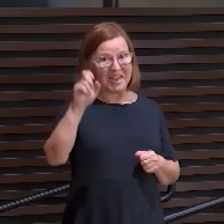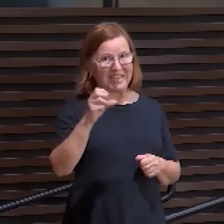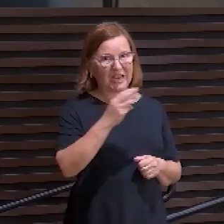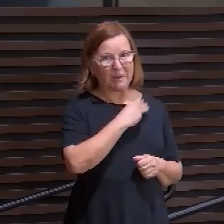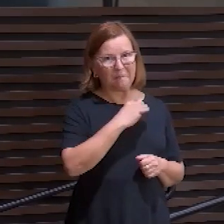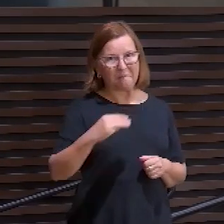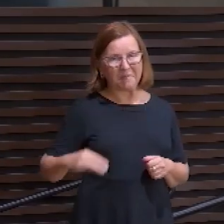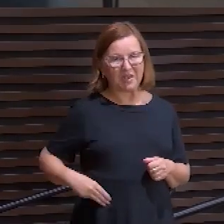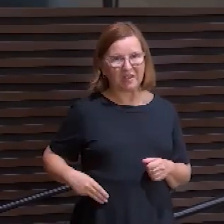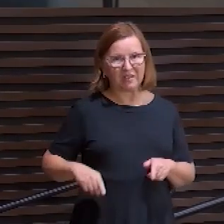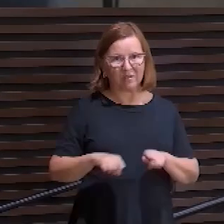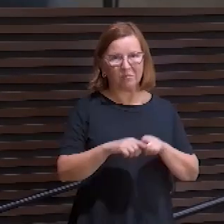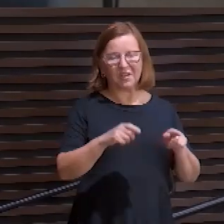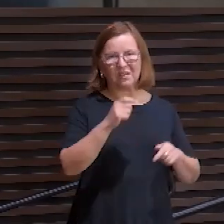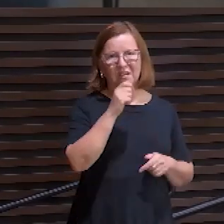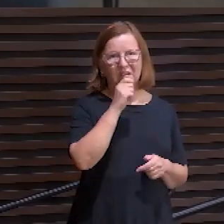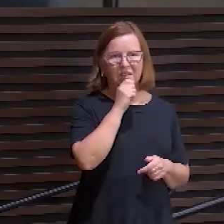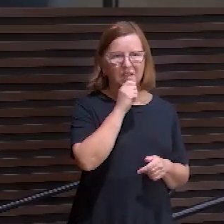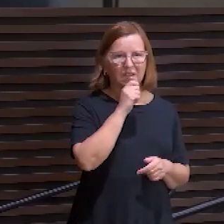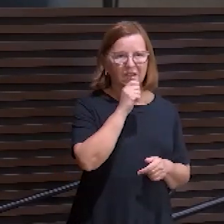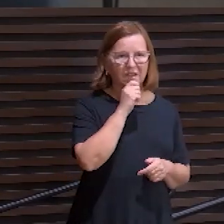mas ainda estão